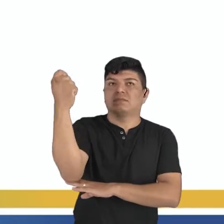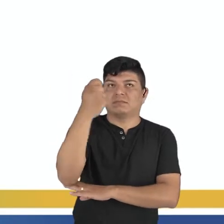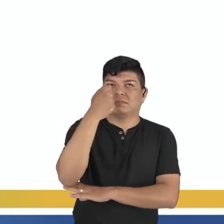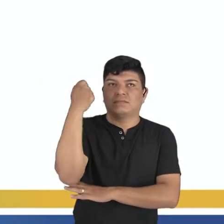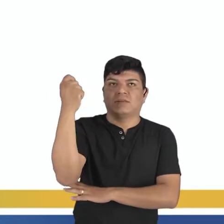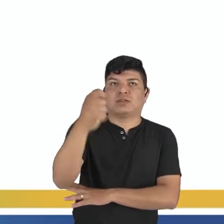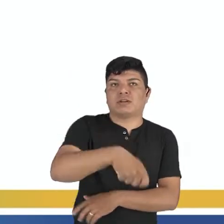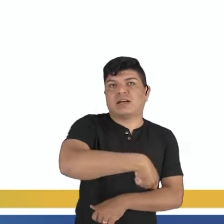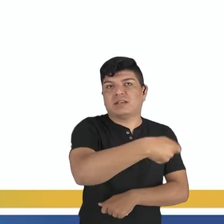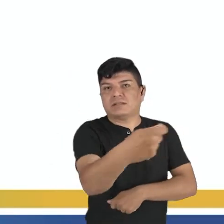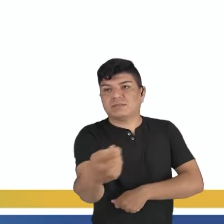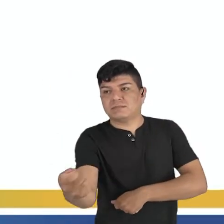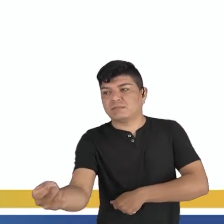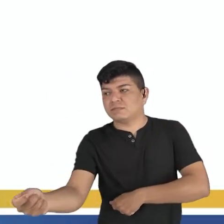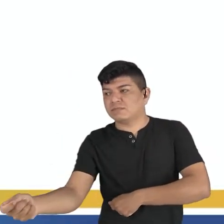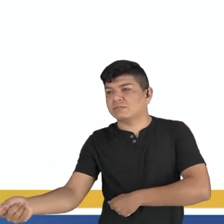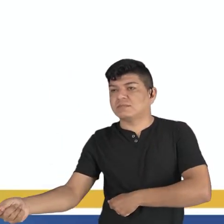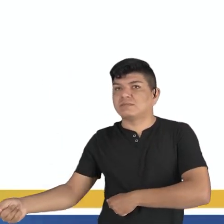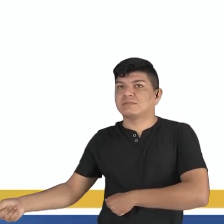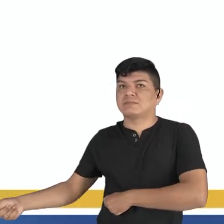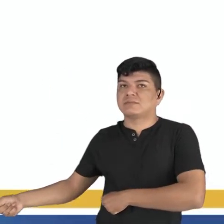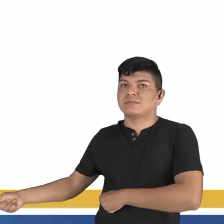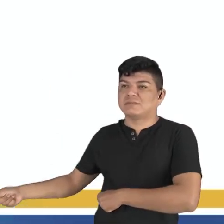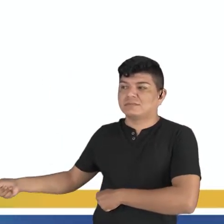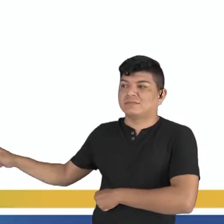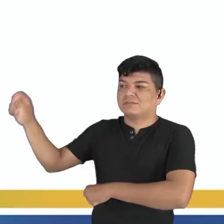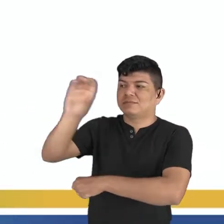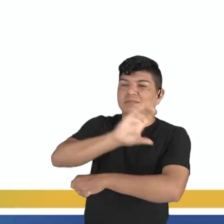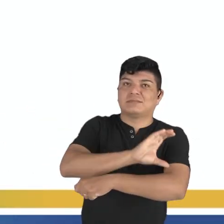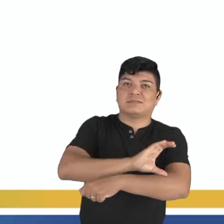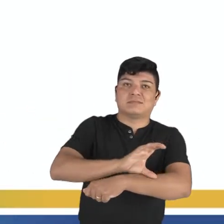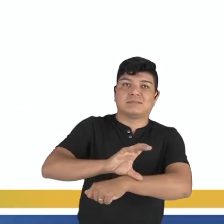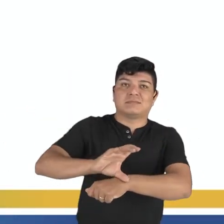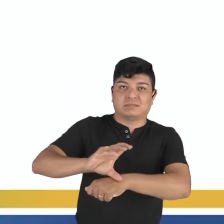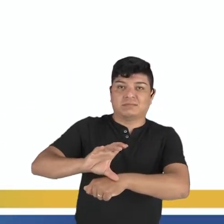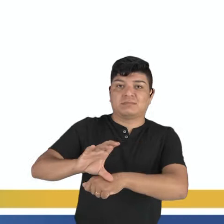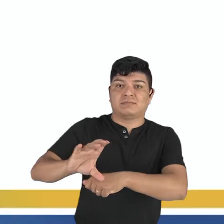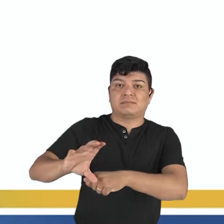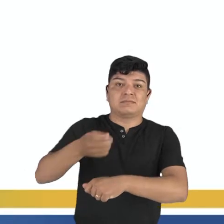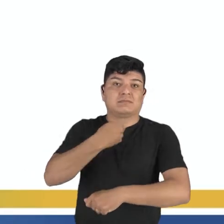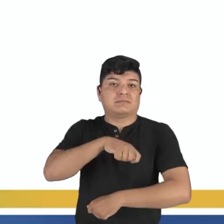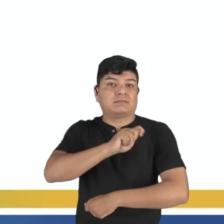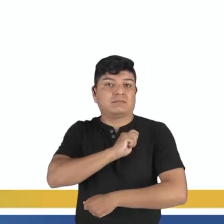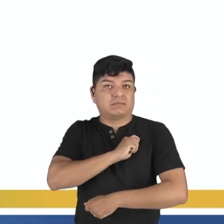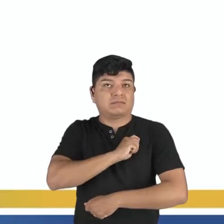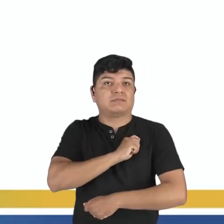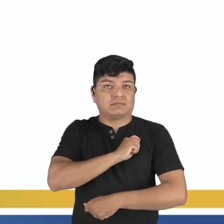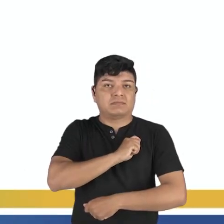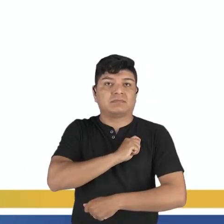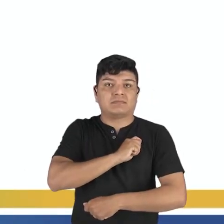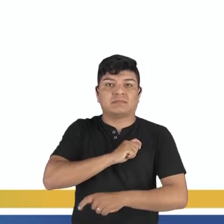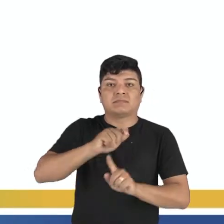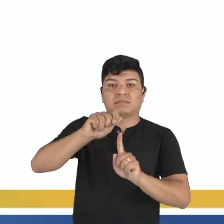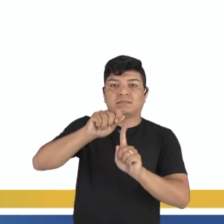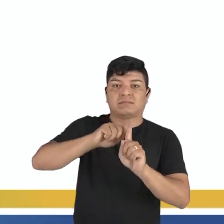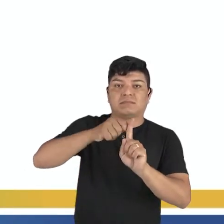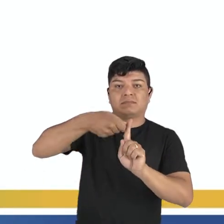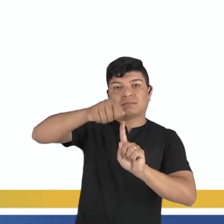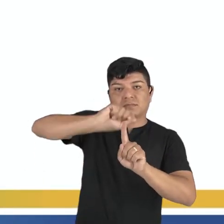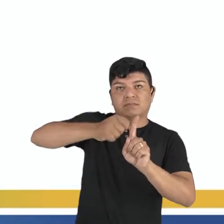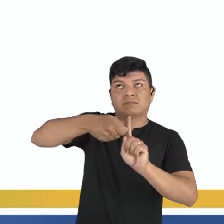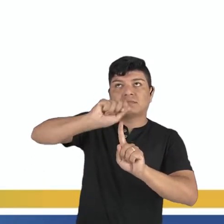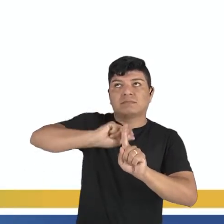La Torada ali, segunda imagem, que é uma cultura da Espanha, né? Inclusive no calendário espanhol tem uma data